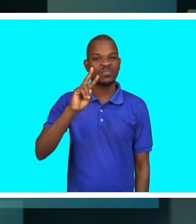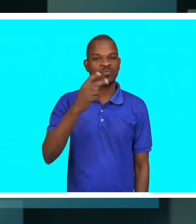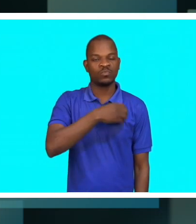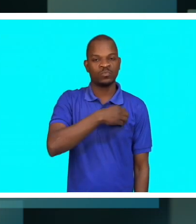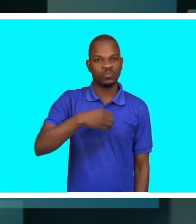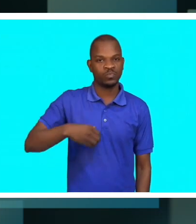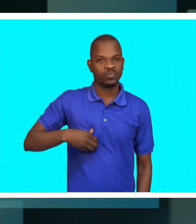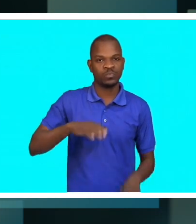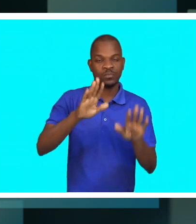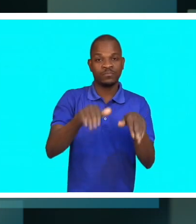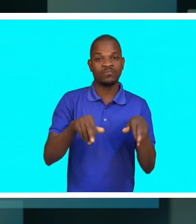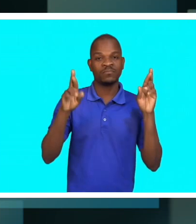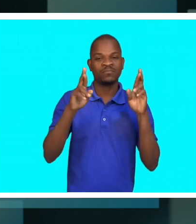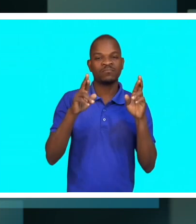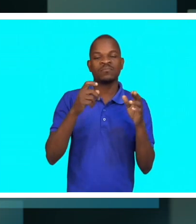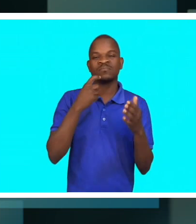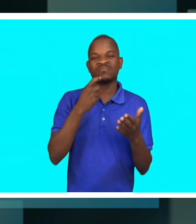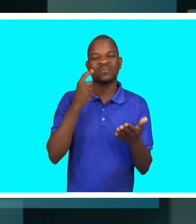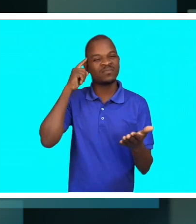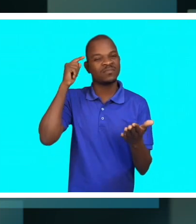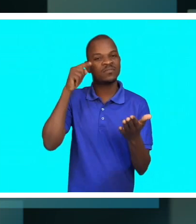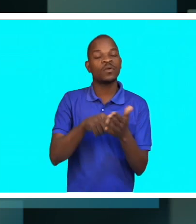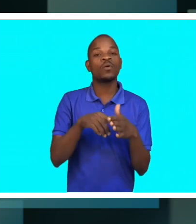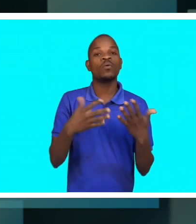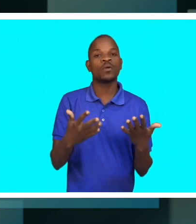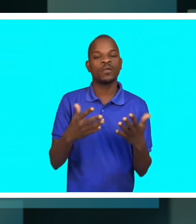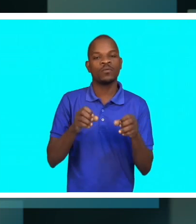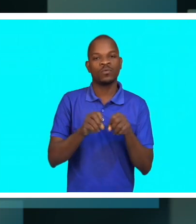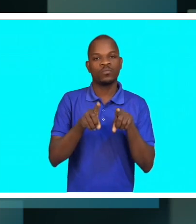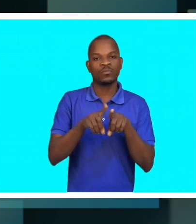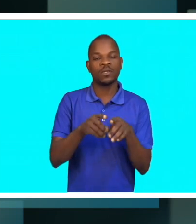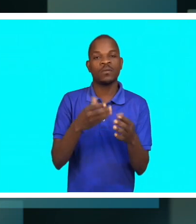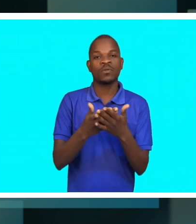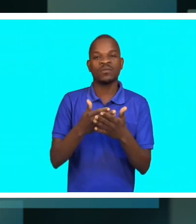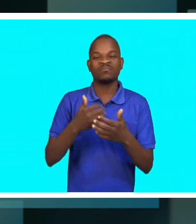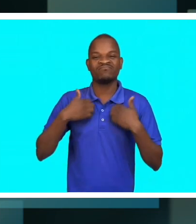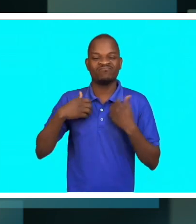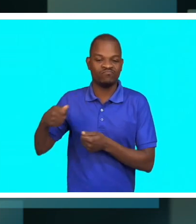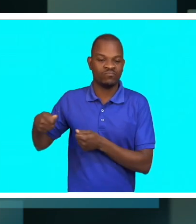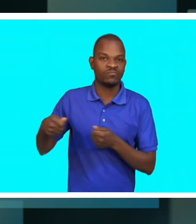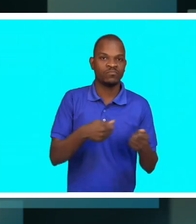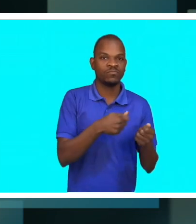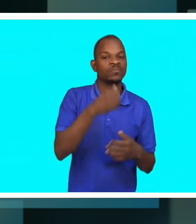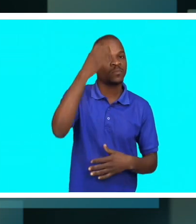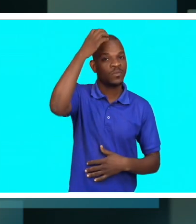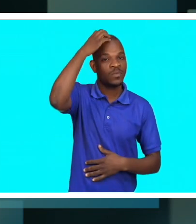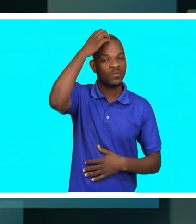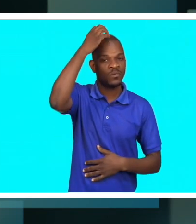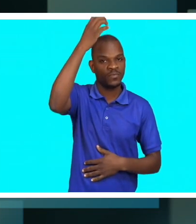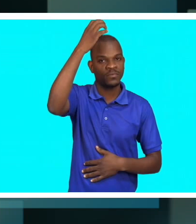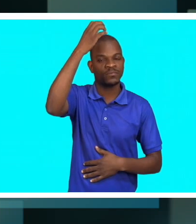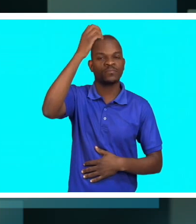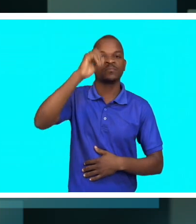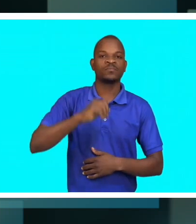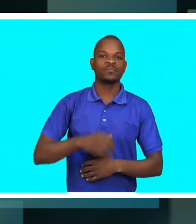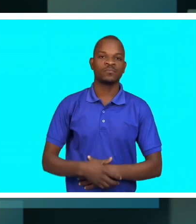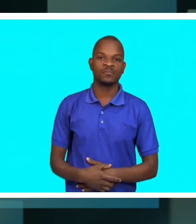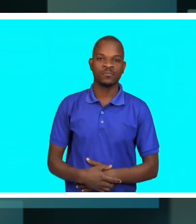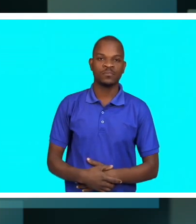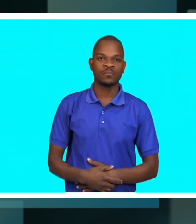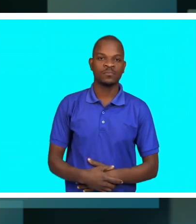vista como uma oportunidade para o clamor desta camada social seja encaminhado aos órgãos decisores